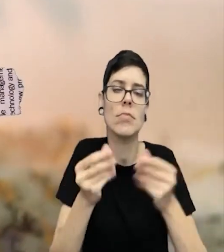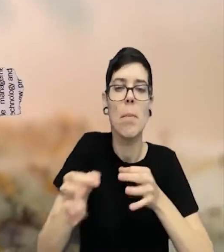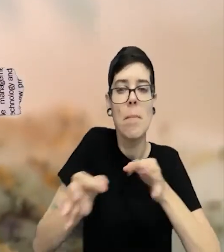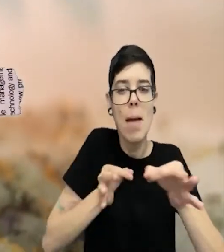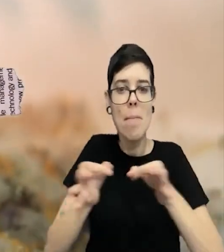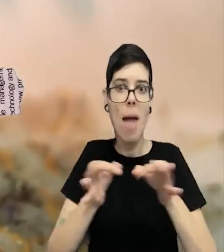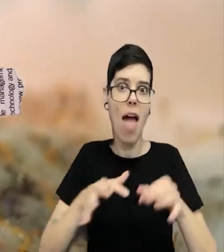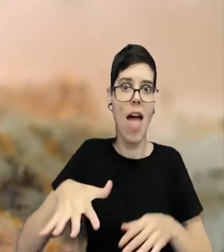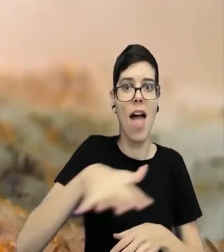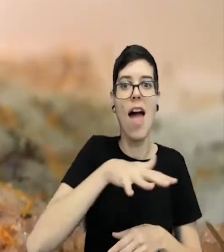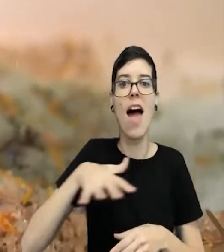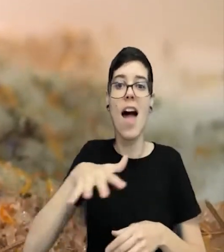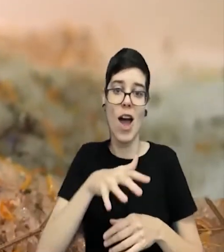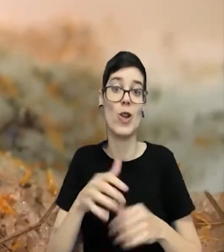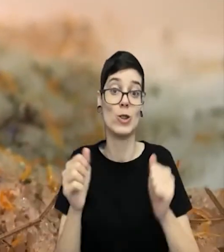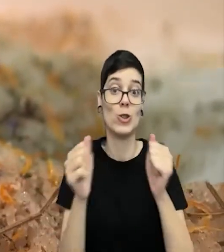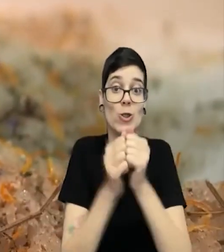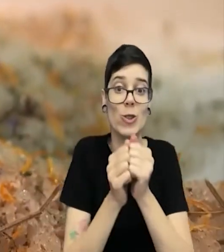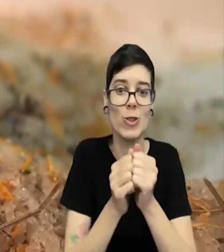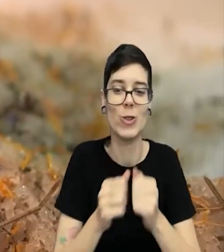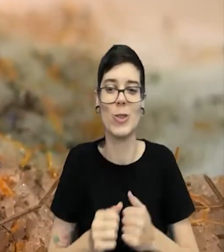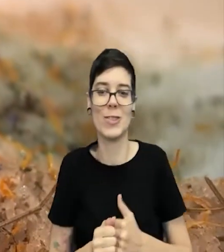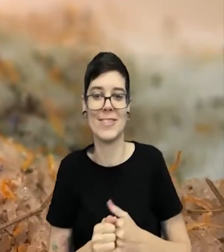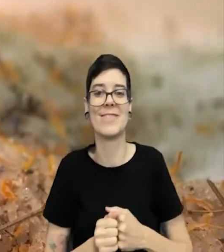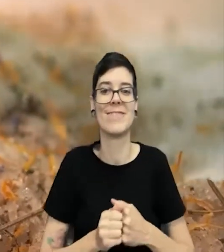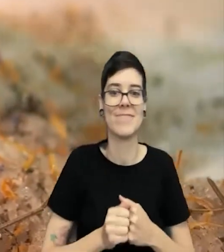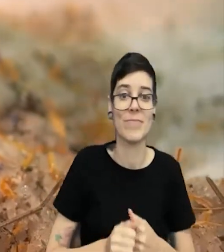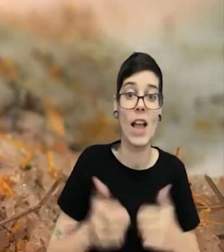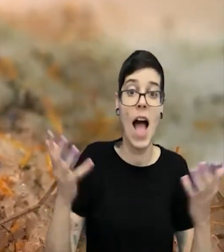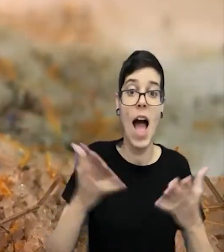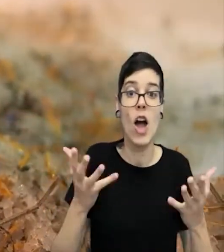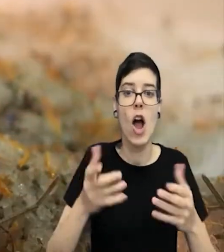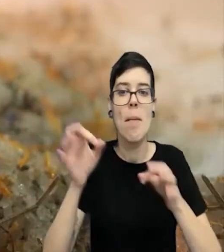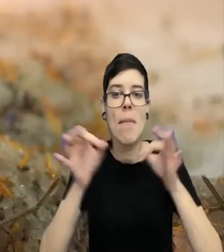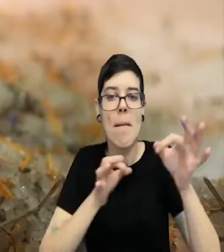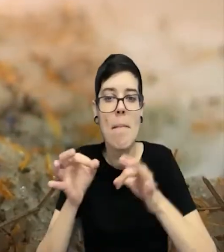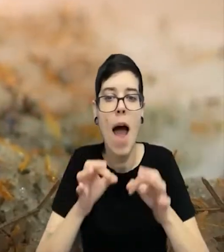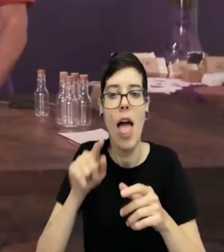aroma para esse preparo. Derrama a essência sobre a mistura.